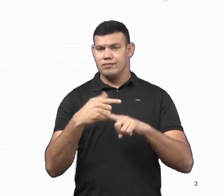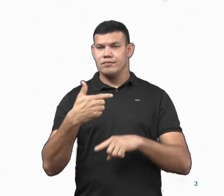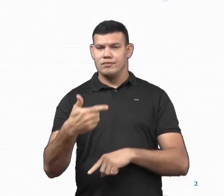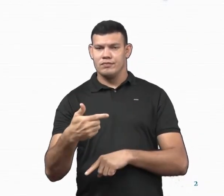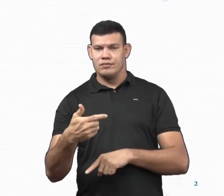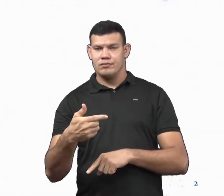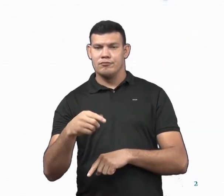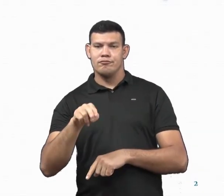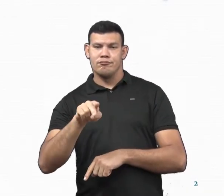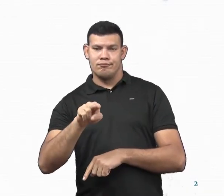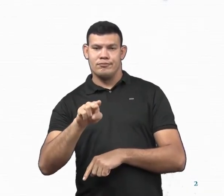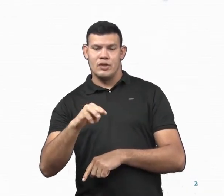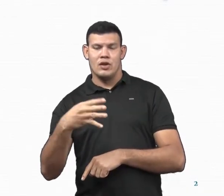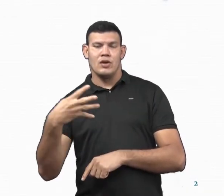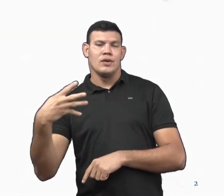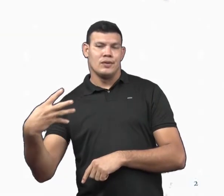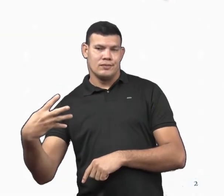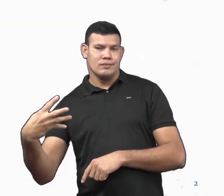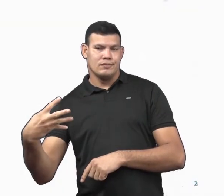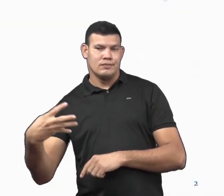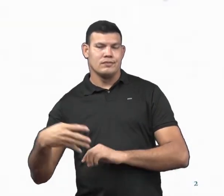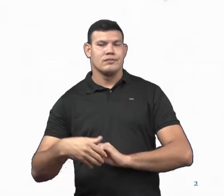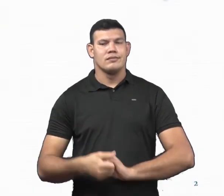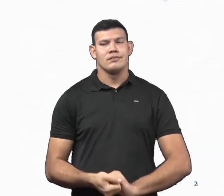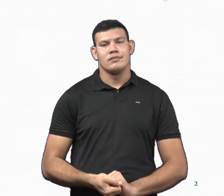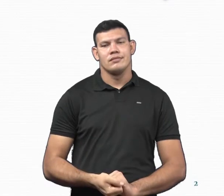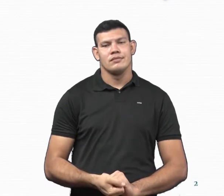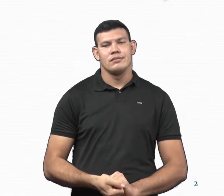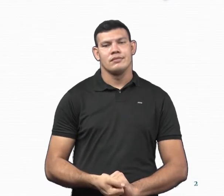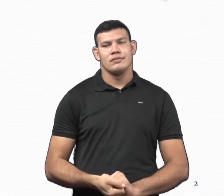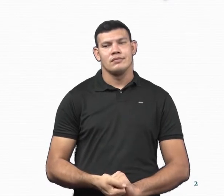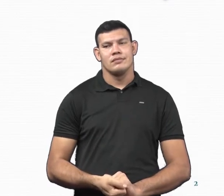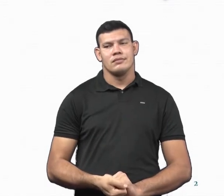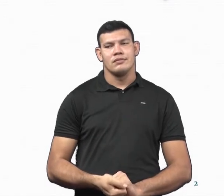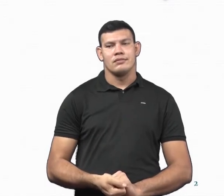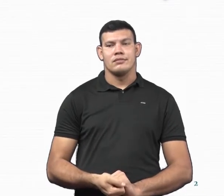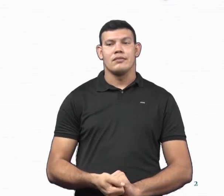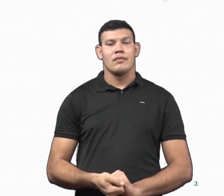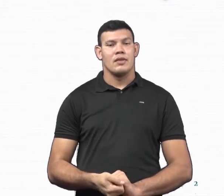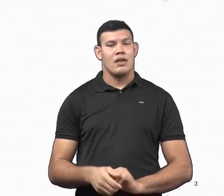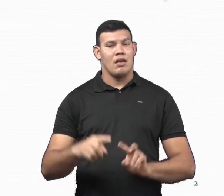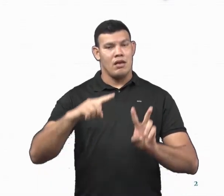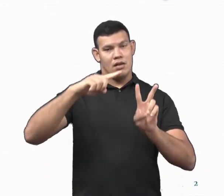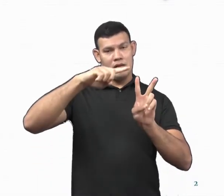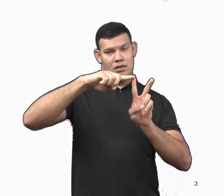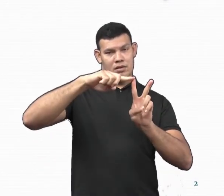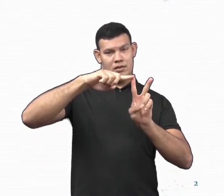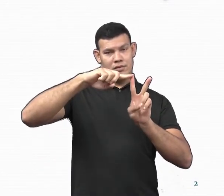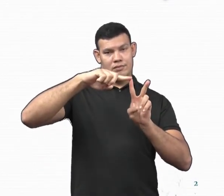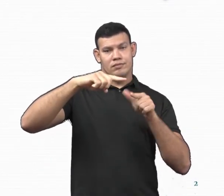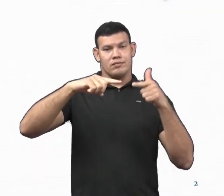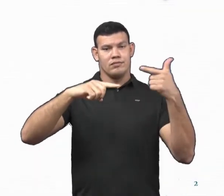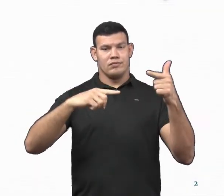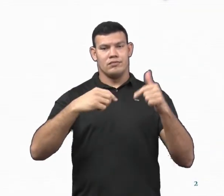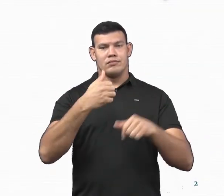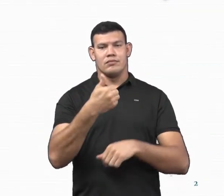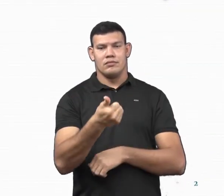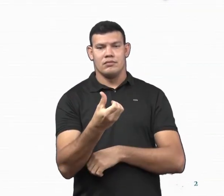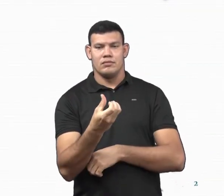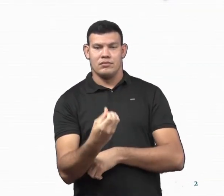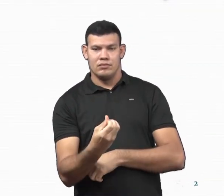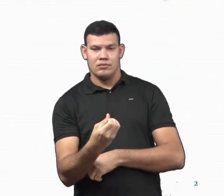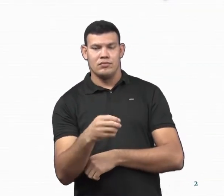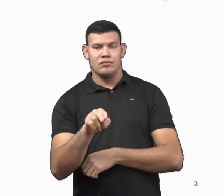eu sei que a raiz quadrada de 16 é 4, pois 4 vezes 4 é